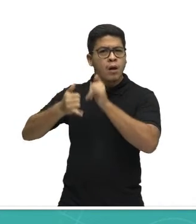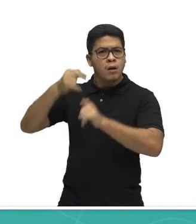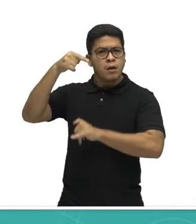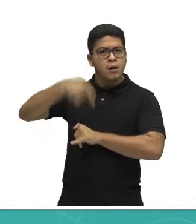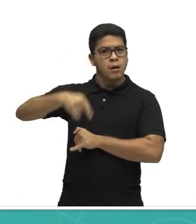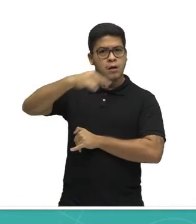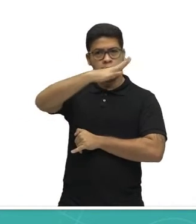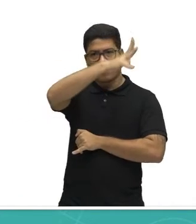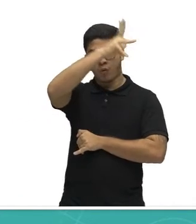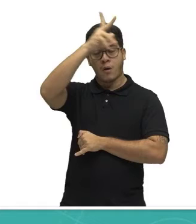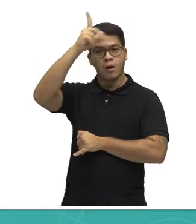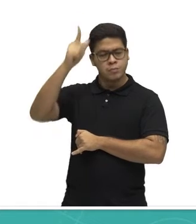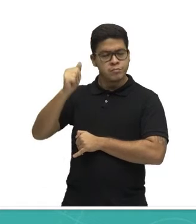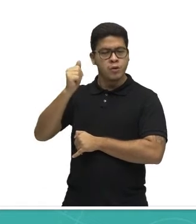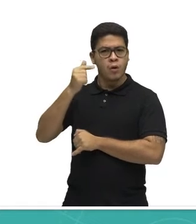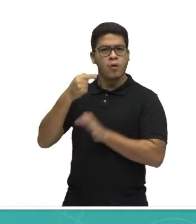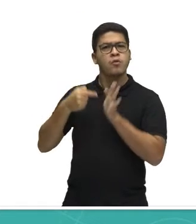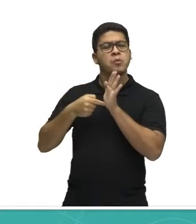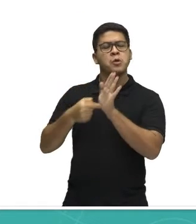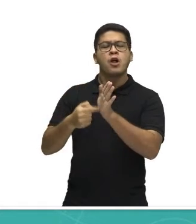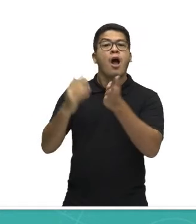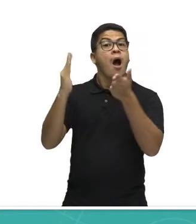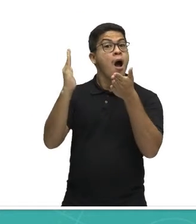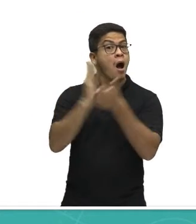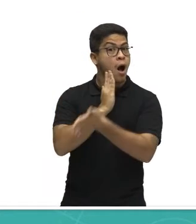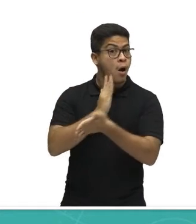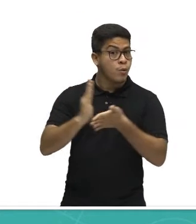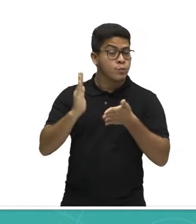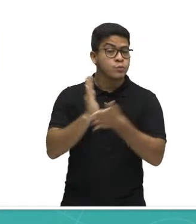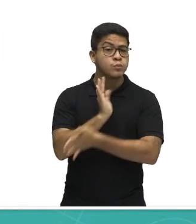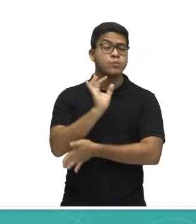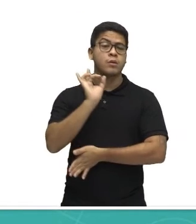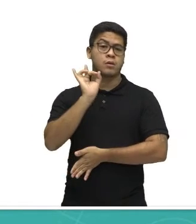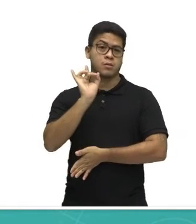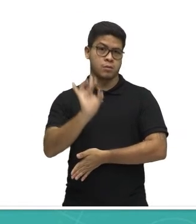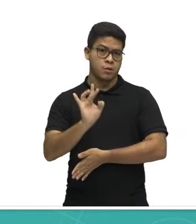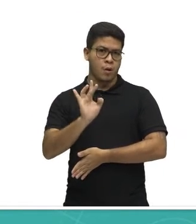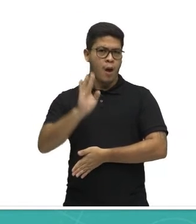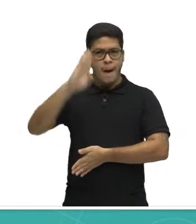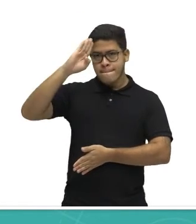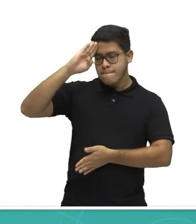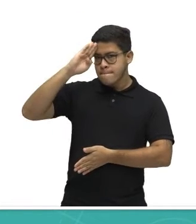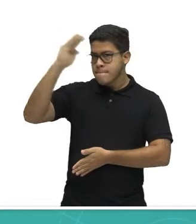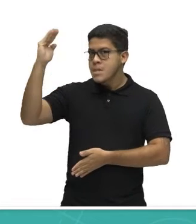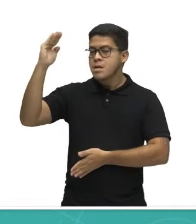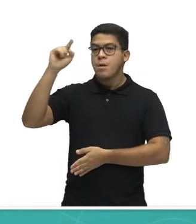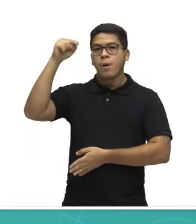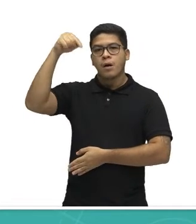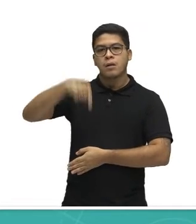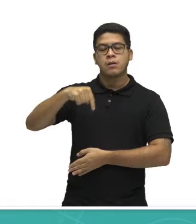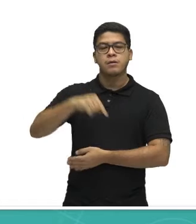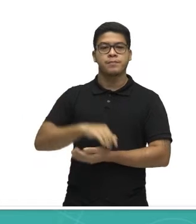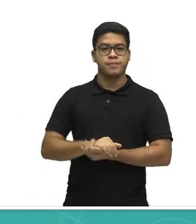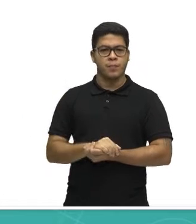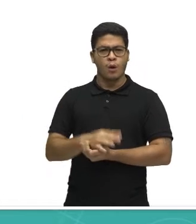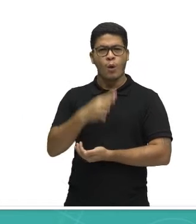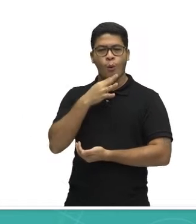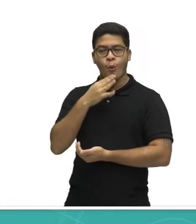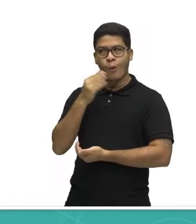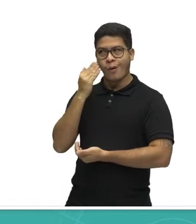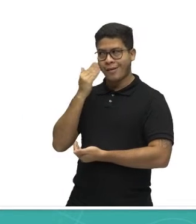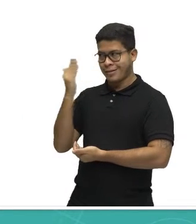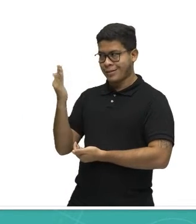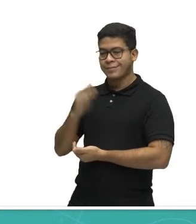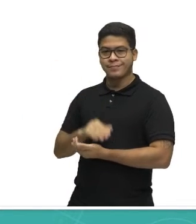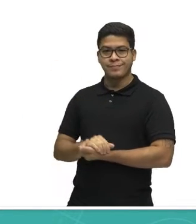revisão, nós vamos mostrar para vocês quais são as principais lendas aqui do Amazonas. Então, vocês conhecem